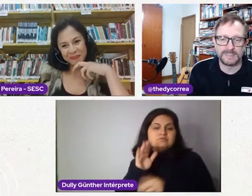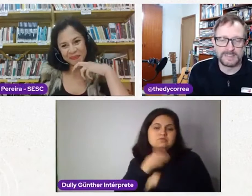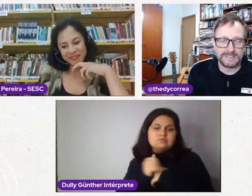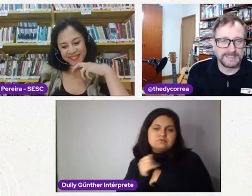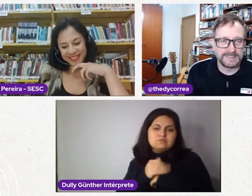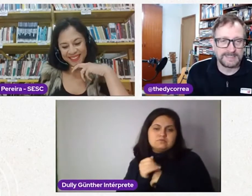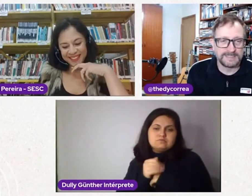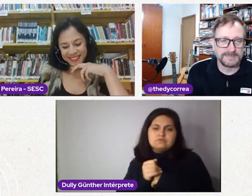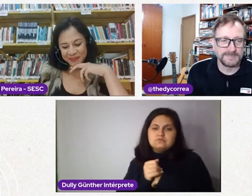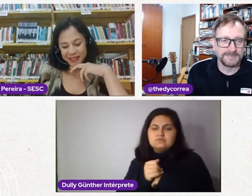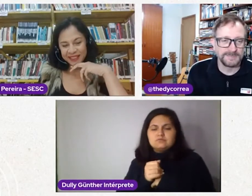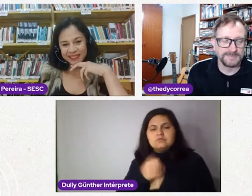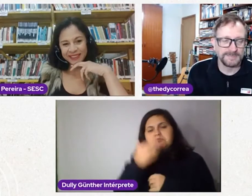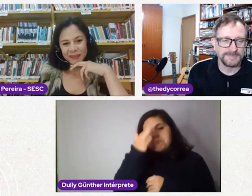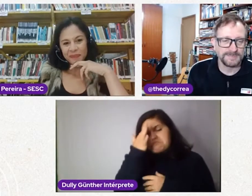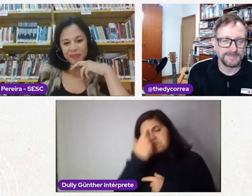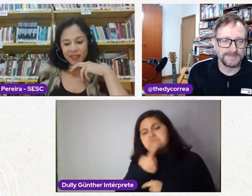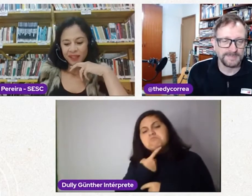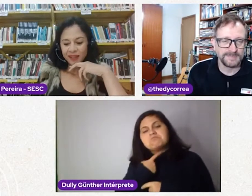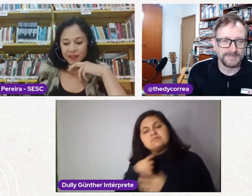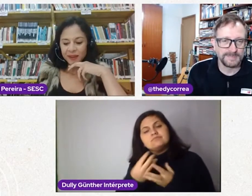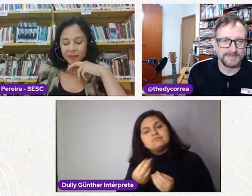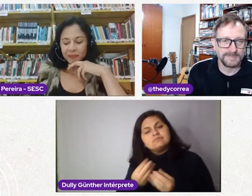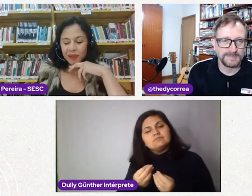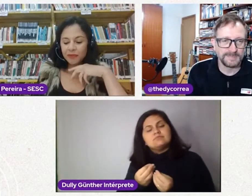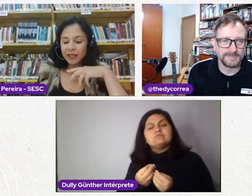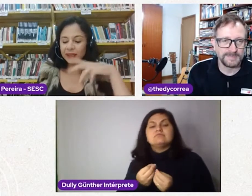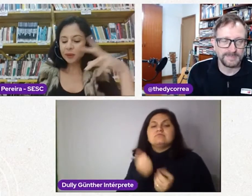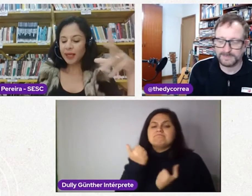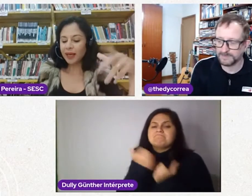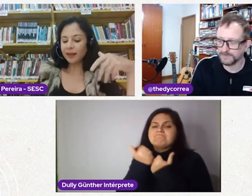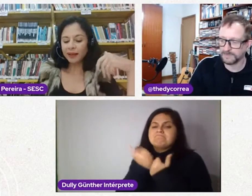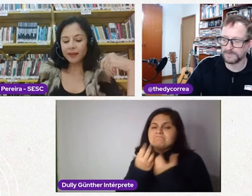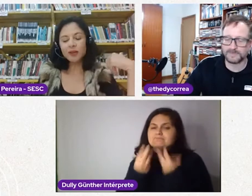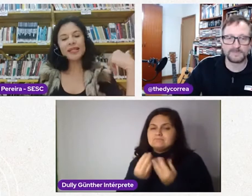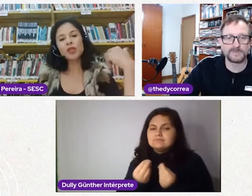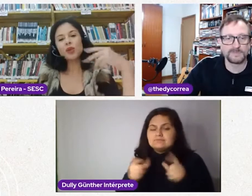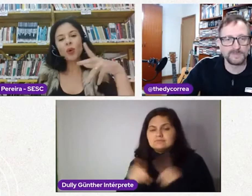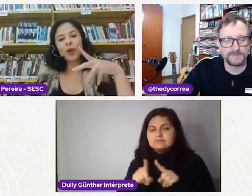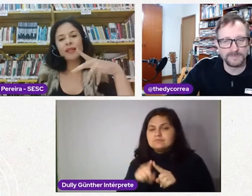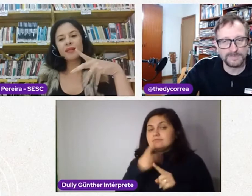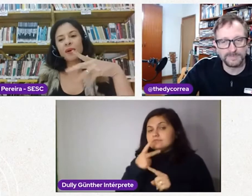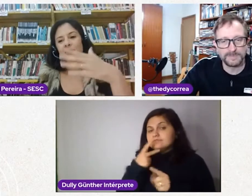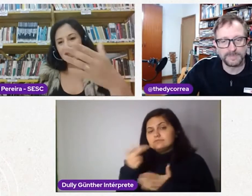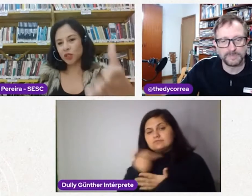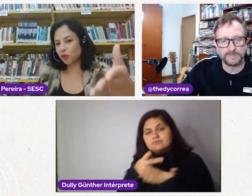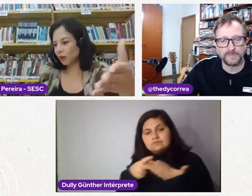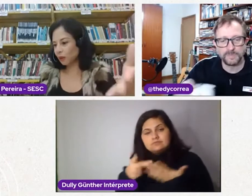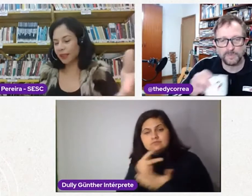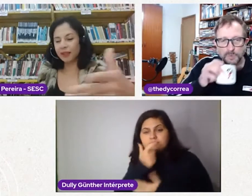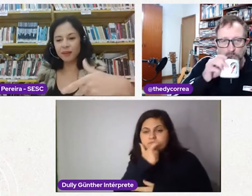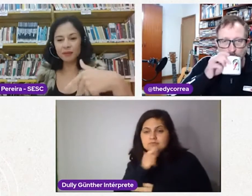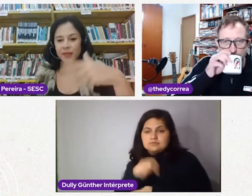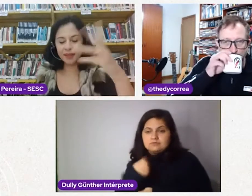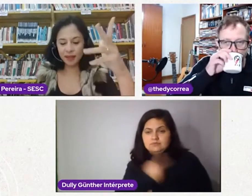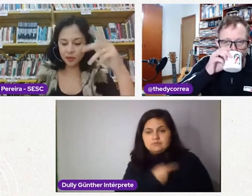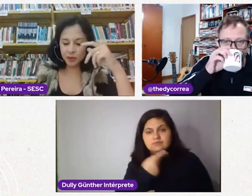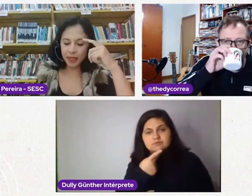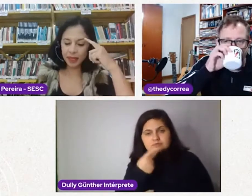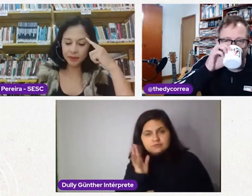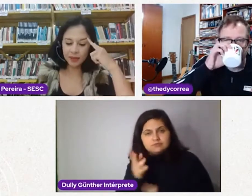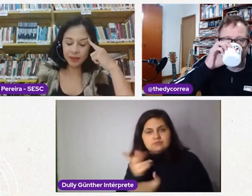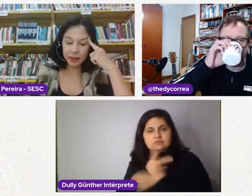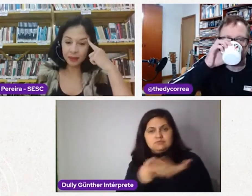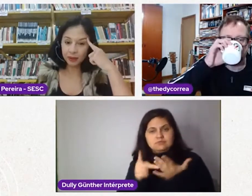Paulo. Ai, que bacana. E falando, né, em ilustrações, eu acho que a gente falou aqui dos